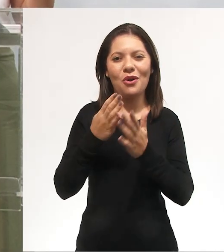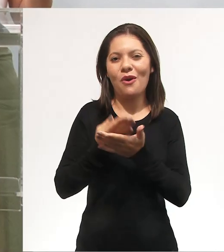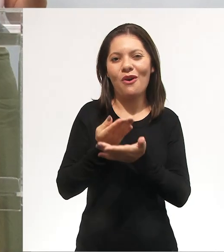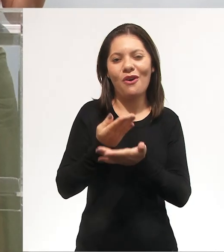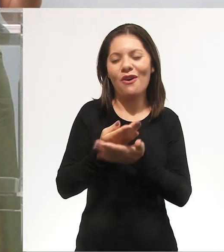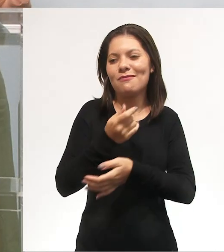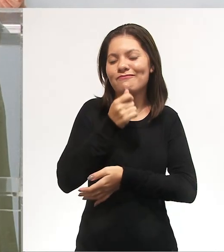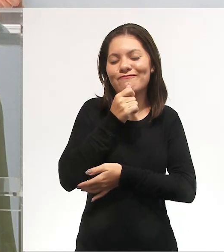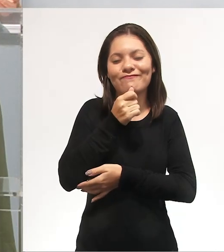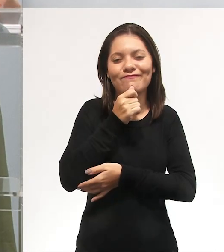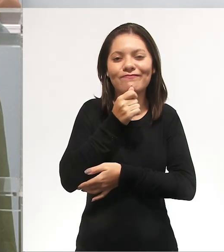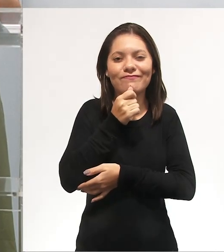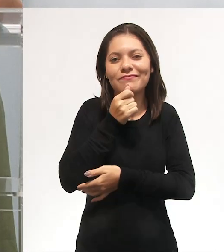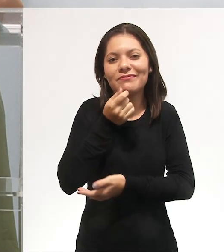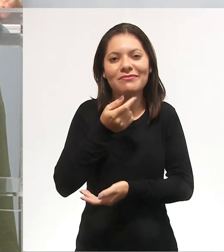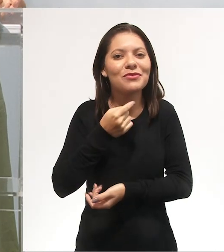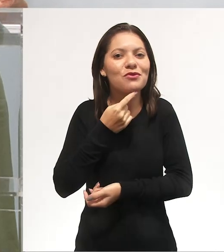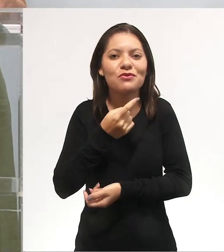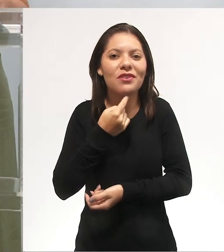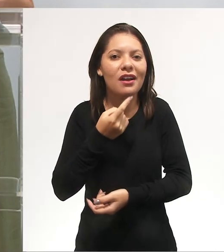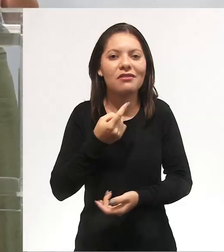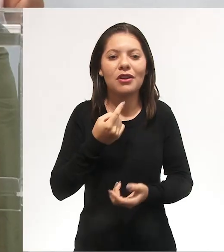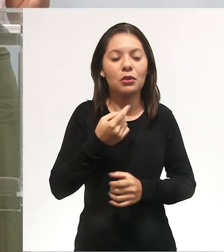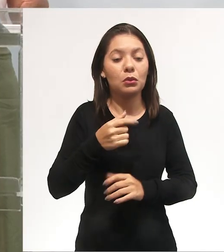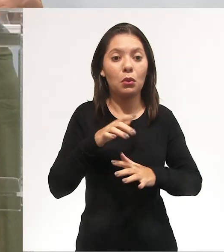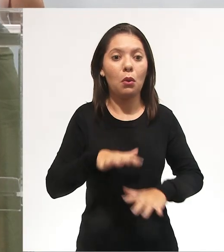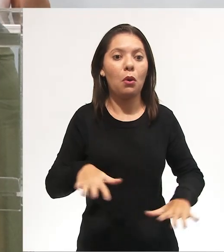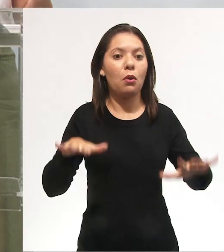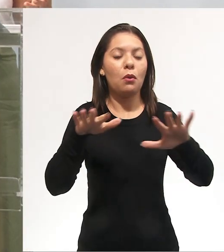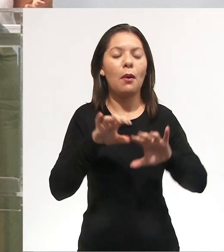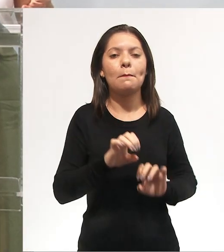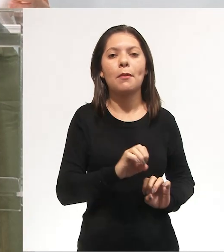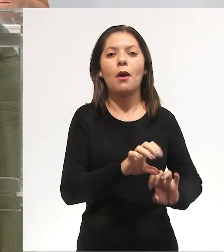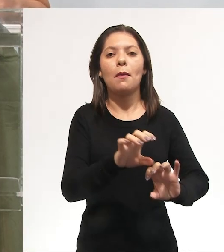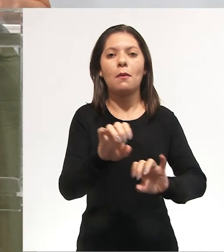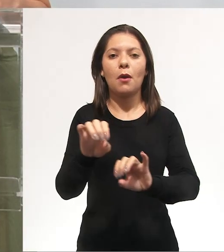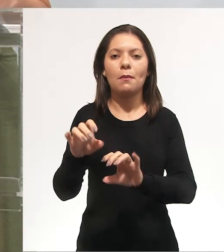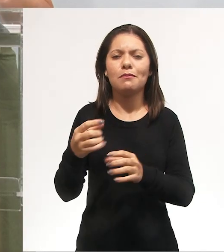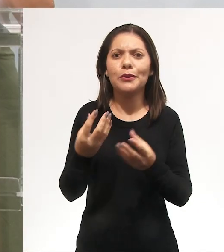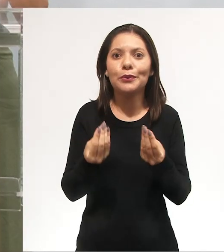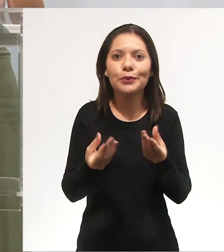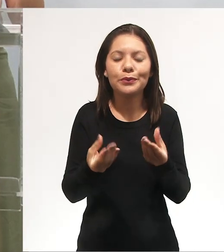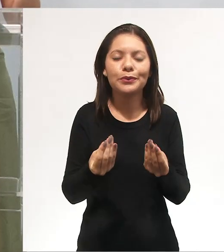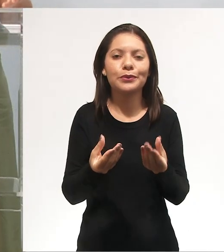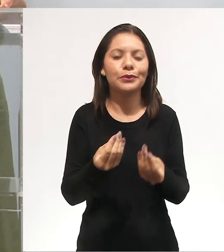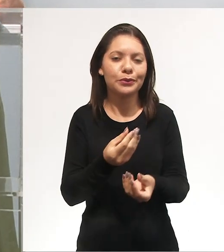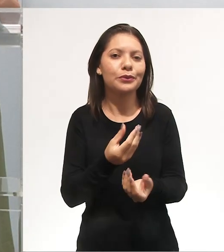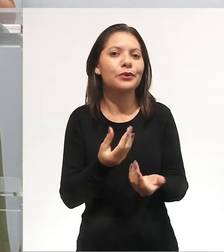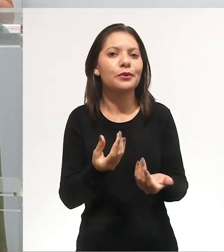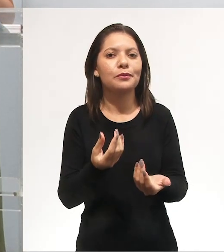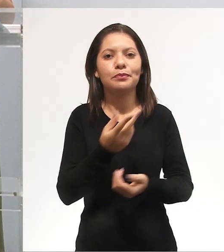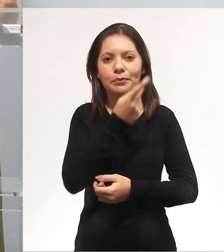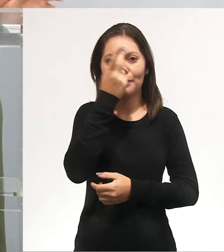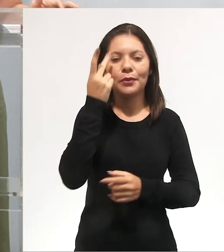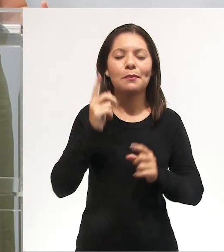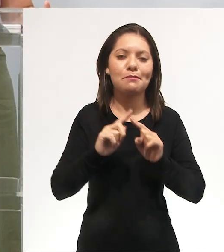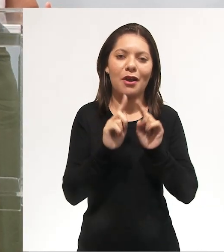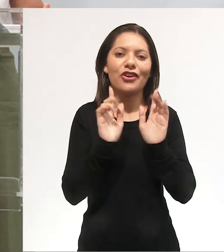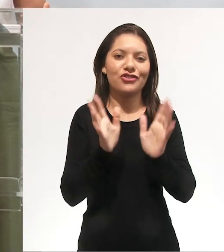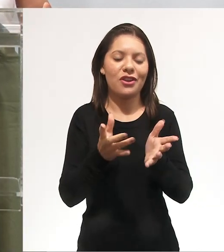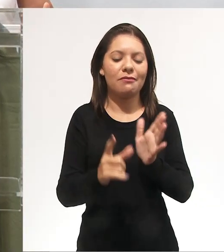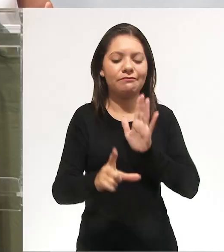escolas suficientes para atender, né, todo mundo, toda a demanda. Mas já estava isso documentado lá na